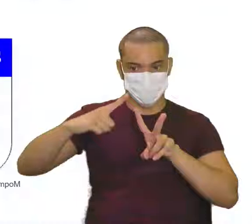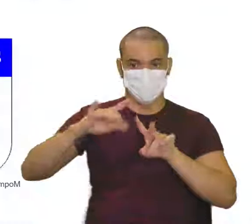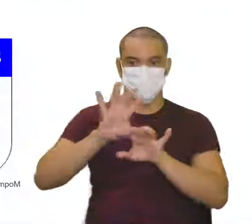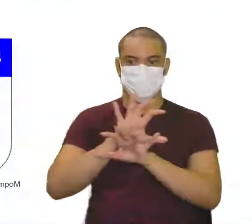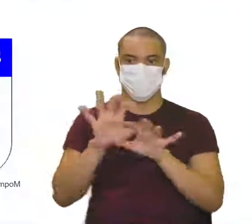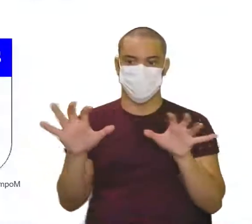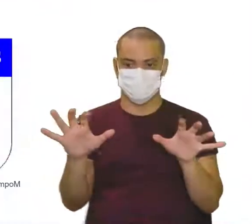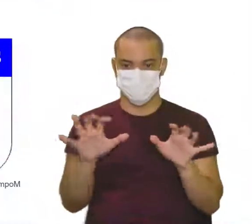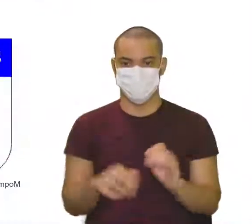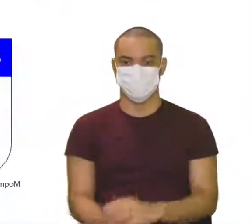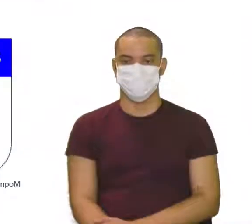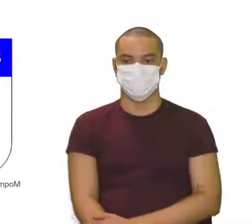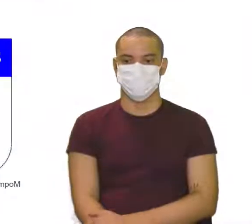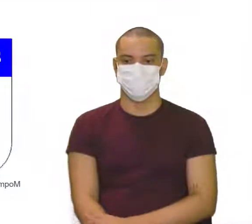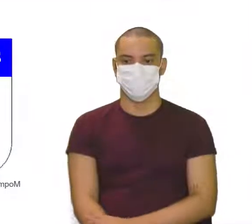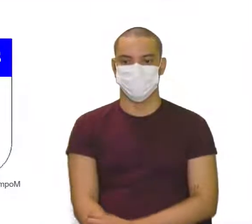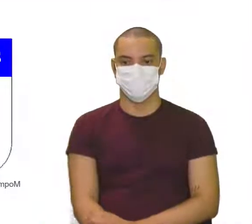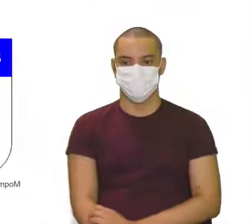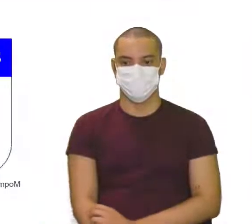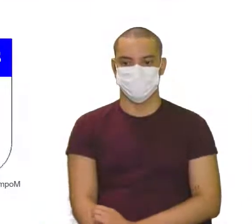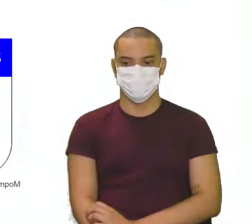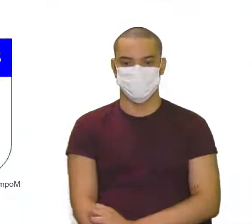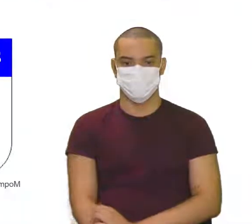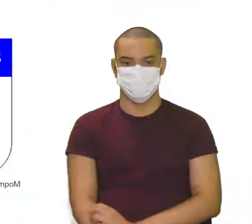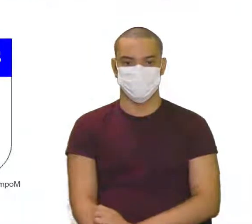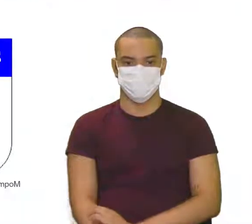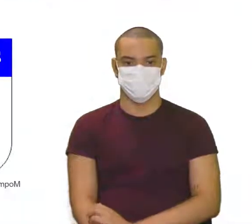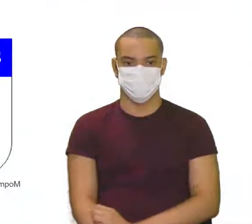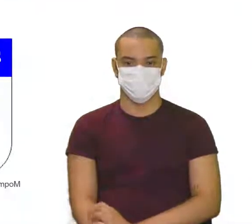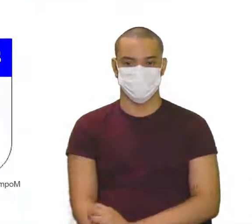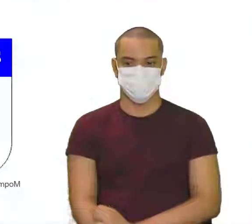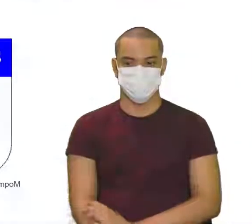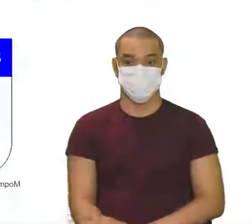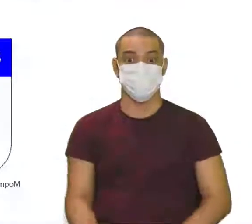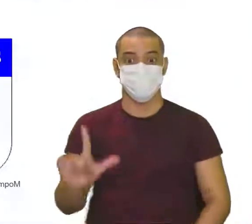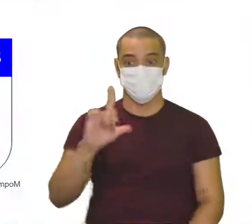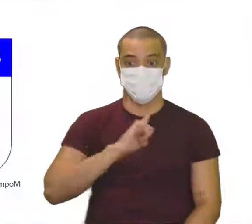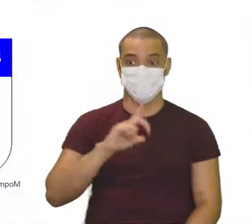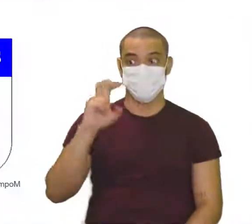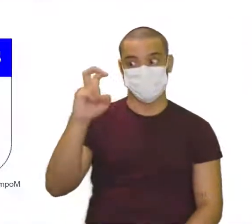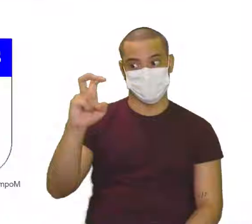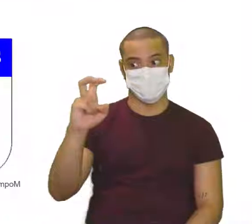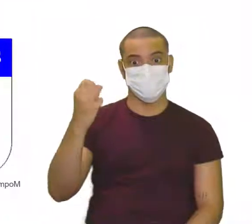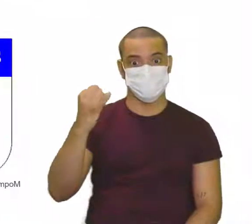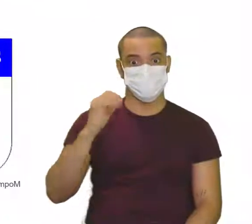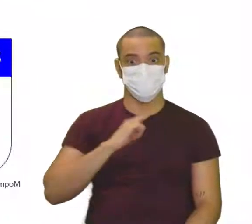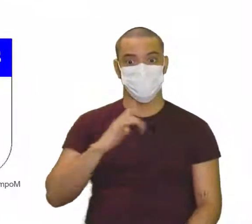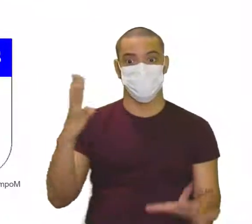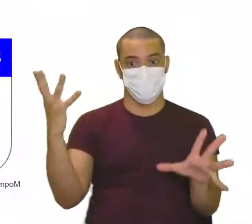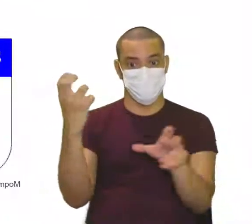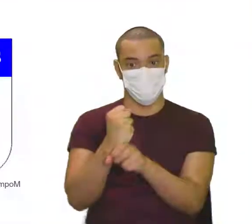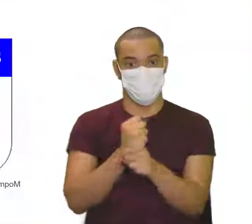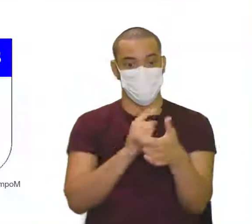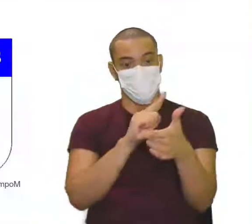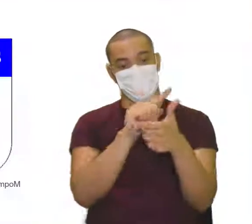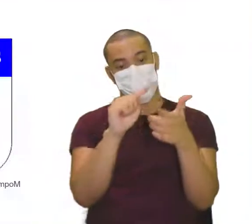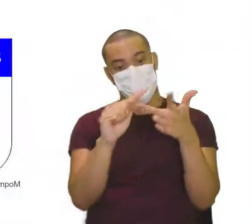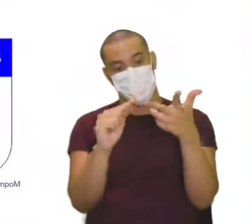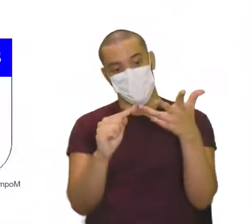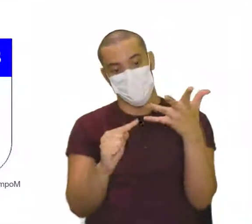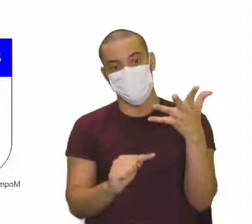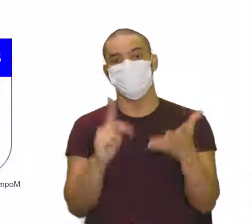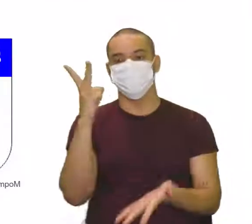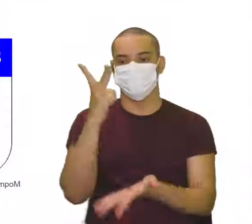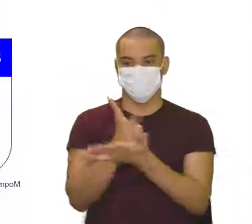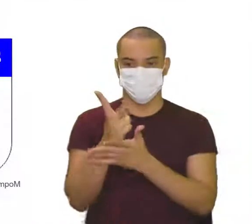daqui, olha só quantos eu tenho no desenho aqui. Eu tenho 5. Se eu for calcular cada um desses 5, eu sempre vou ter o quê? O